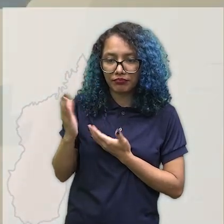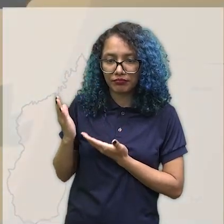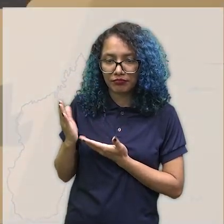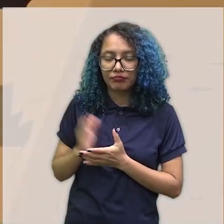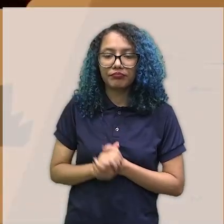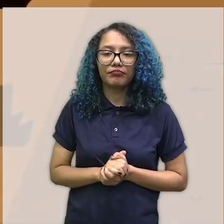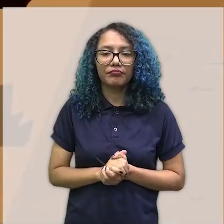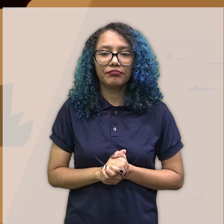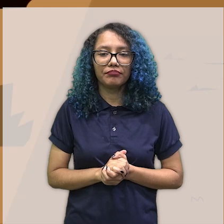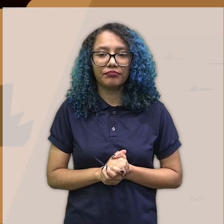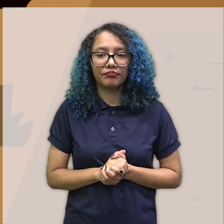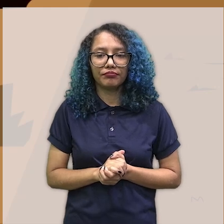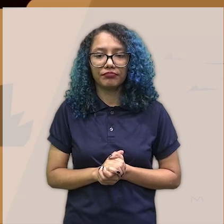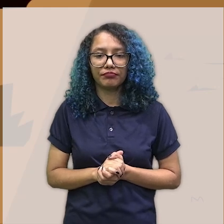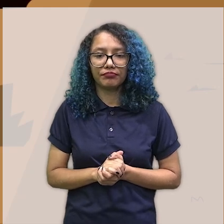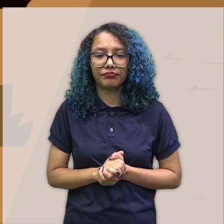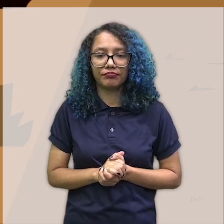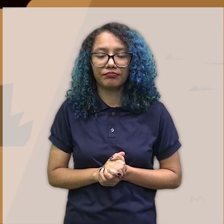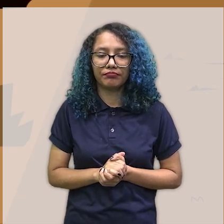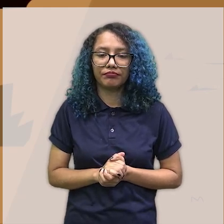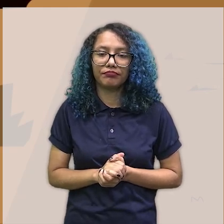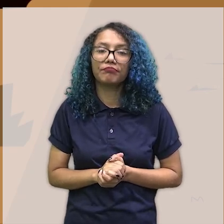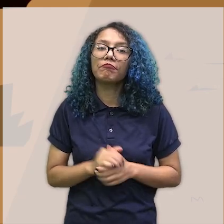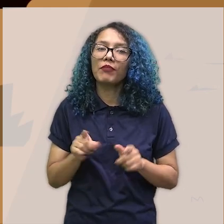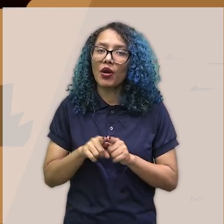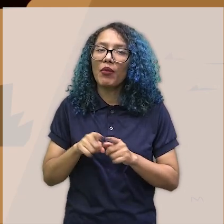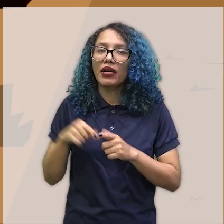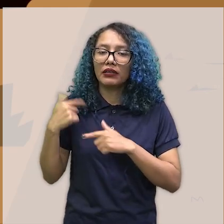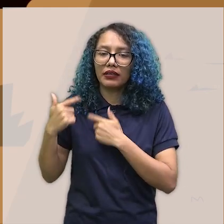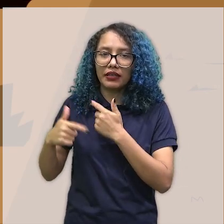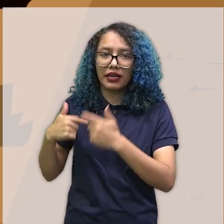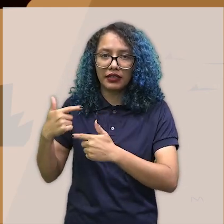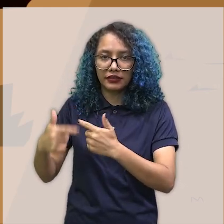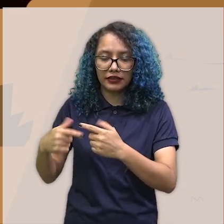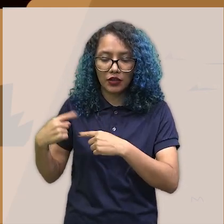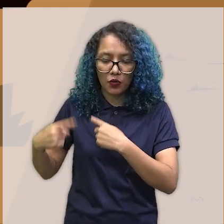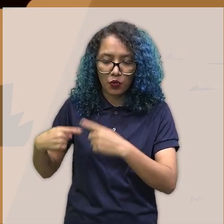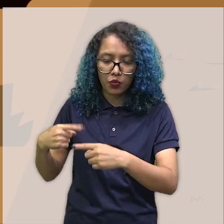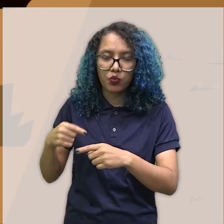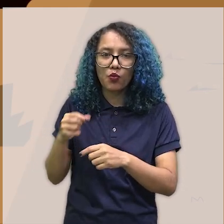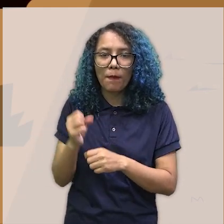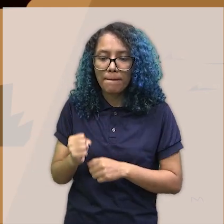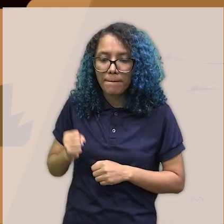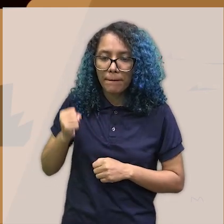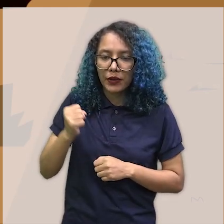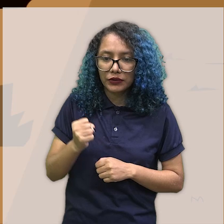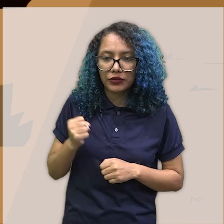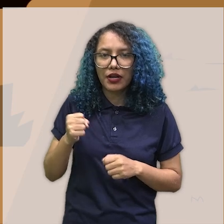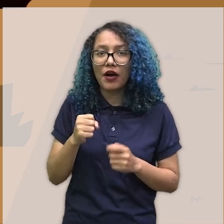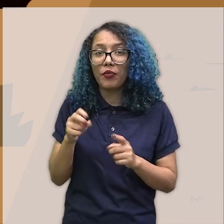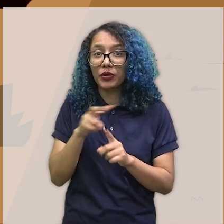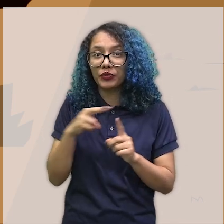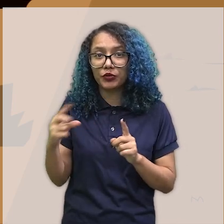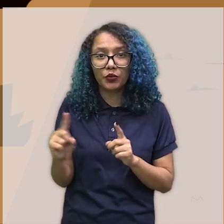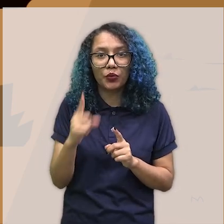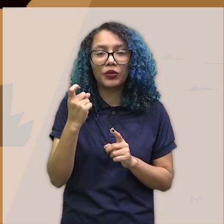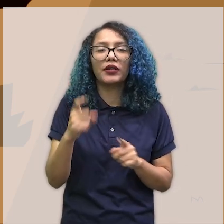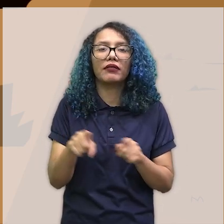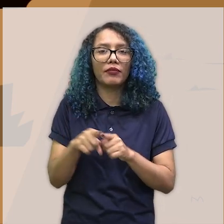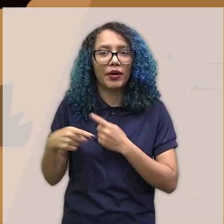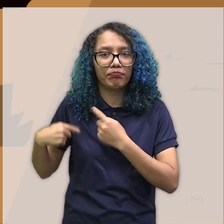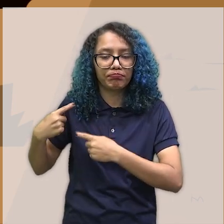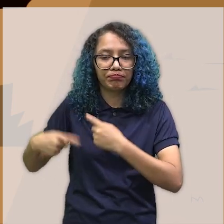Tanzânia. Eles continuam a preservar suas tradições pastorais e visão única da vida. São os únicos